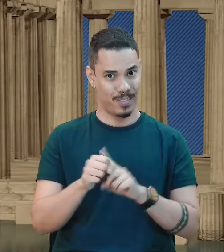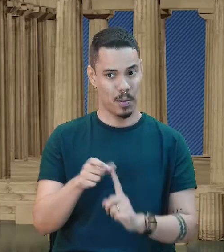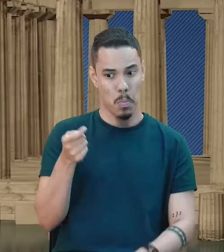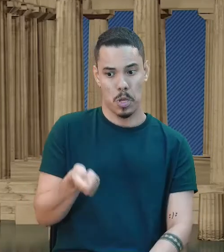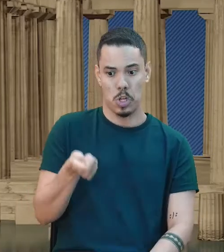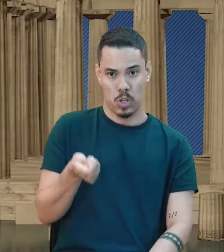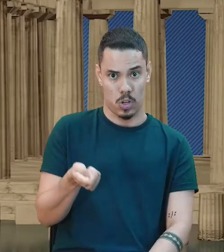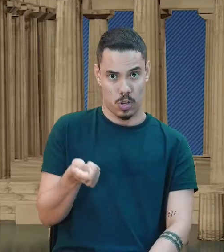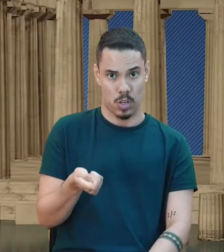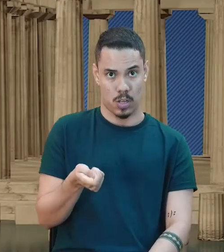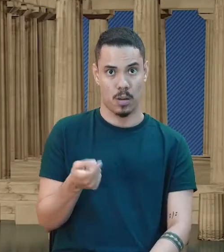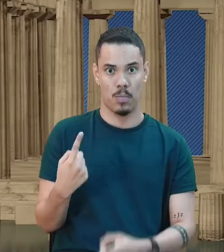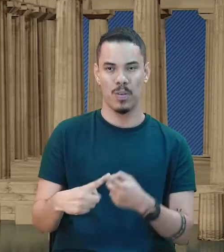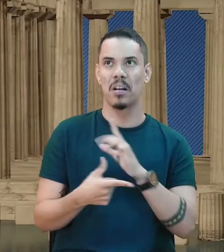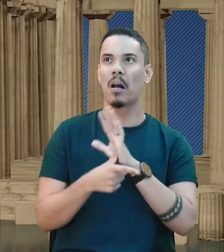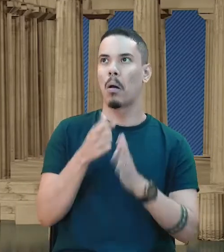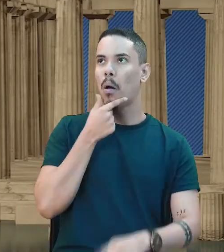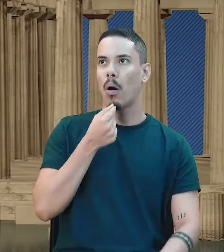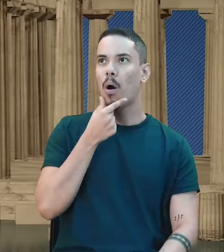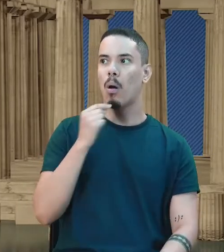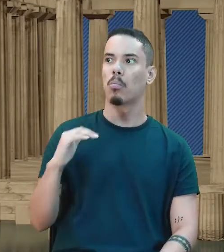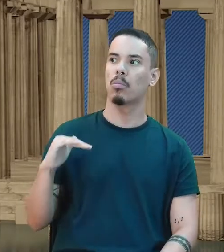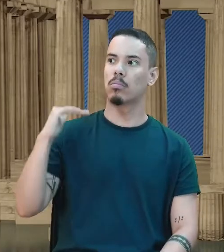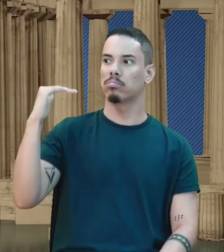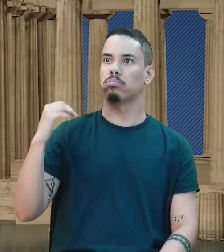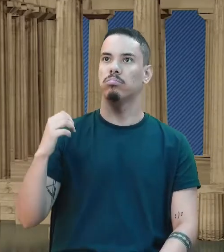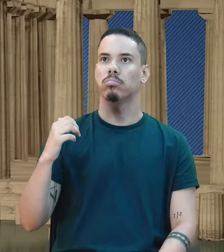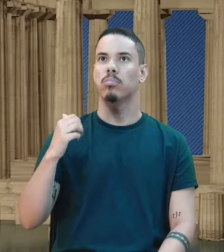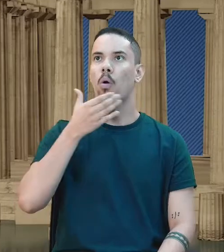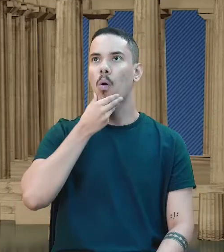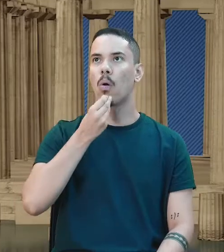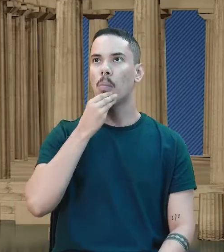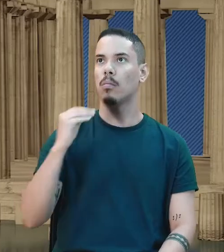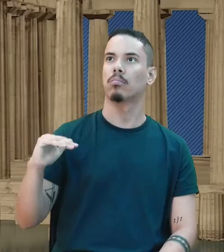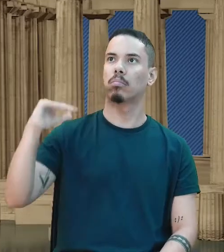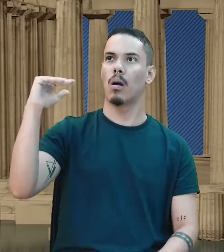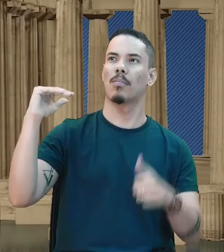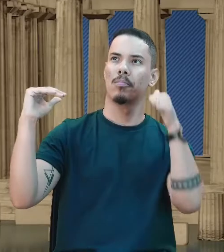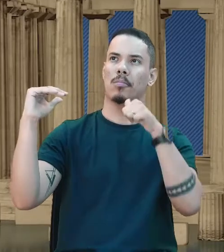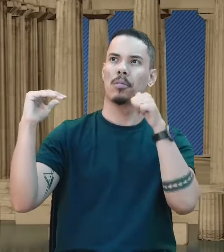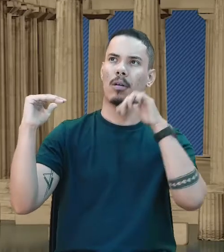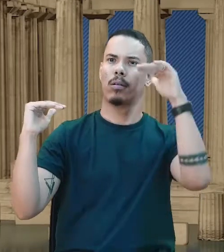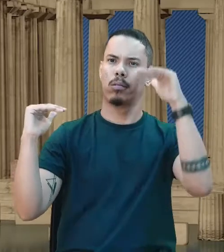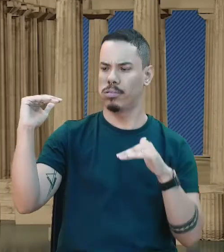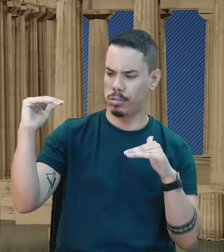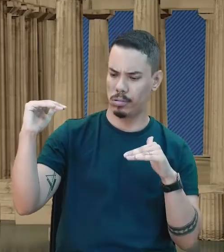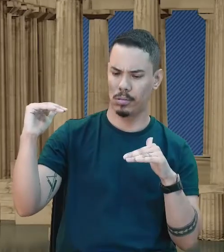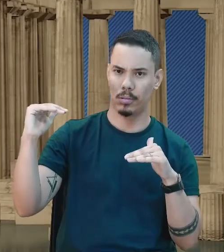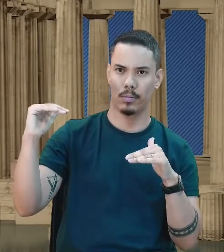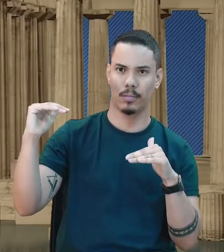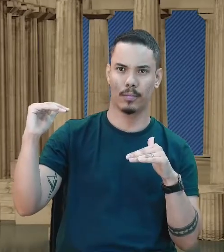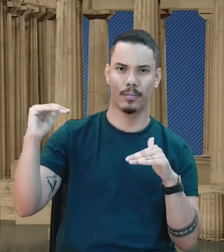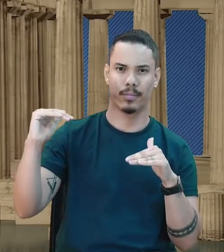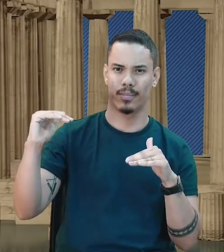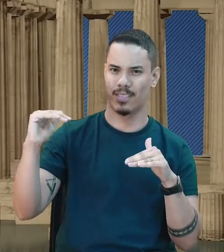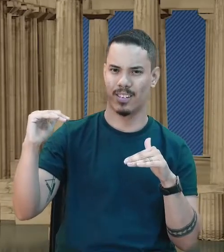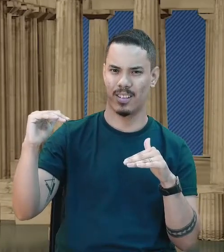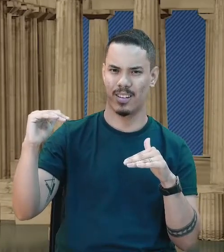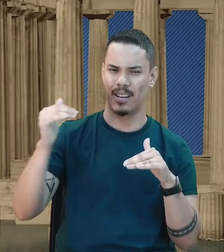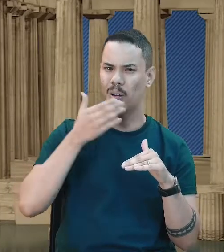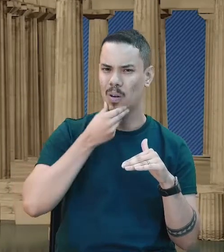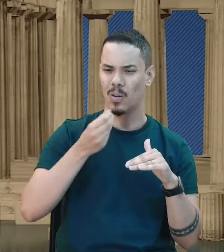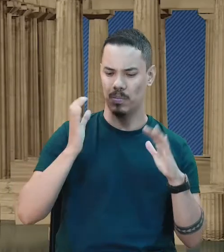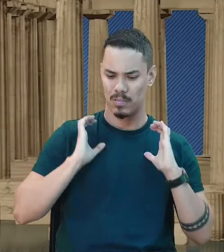era só o homem que tinha poder, que tinha voz, era só o homem que tinha liberdade para ser